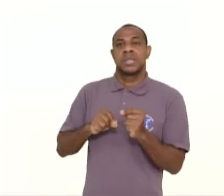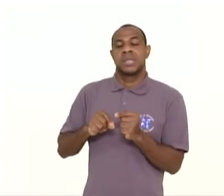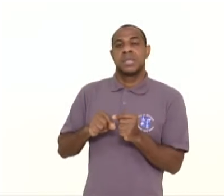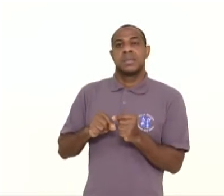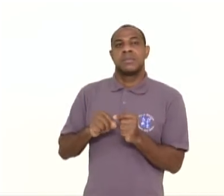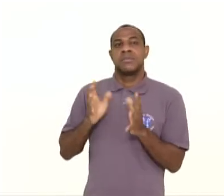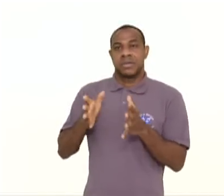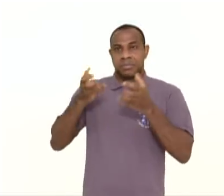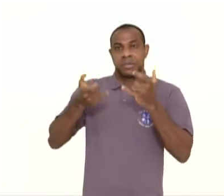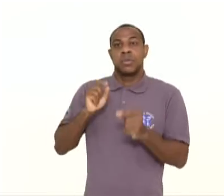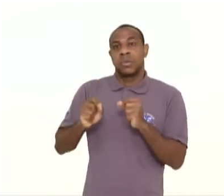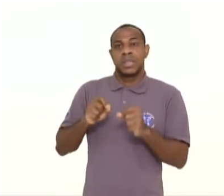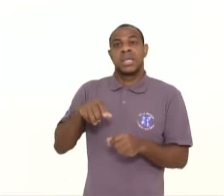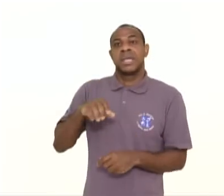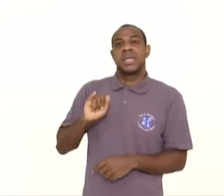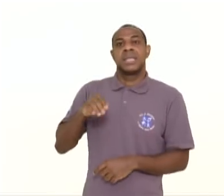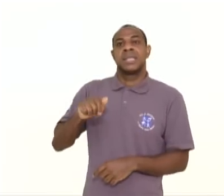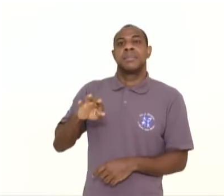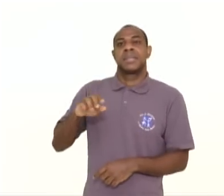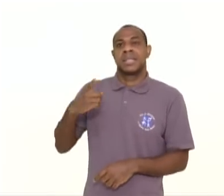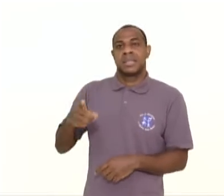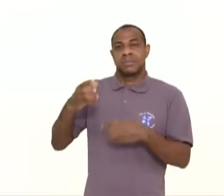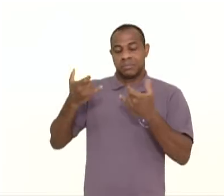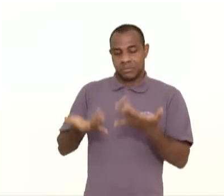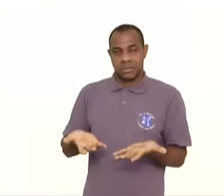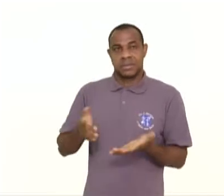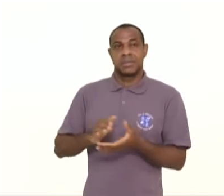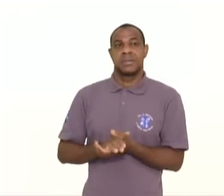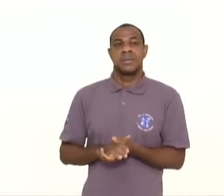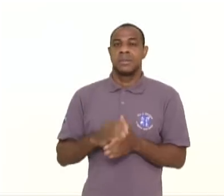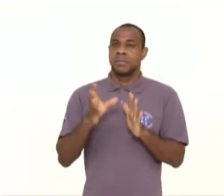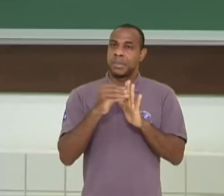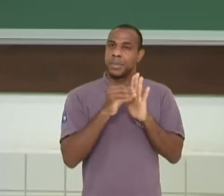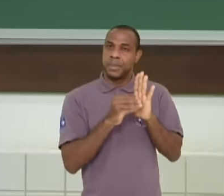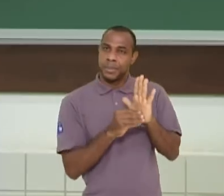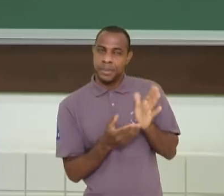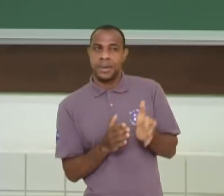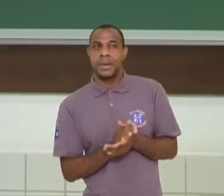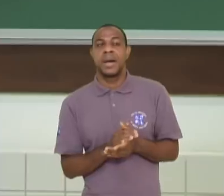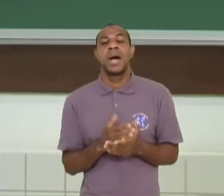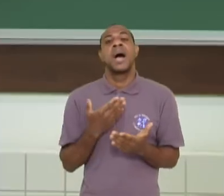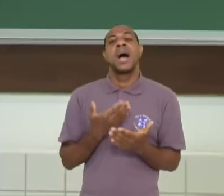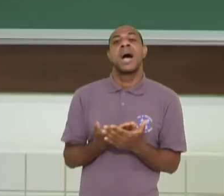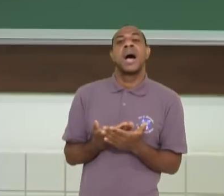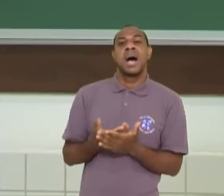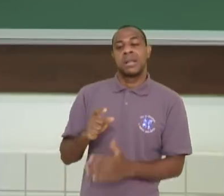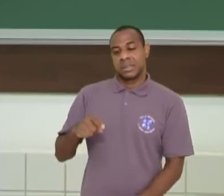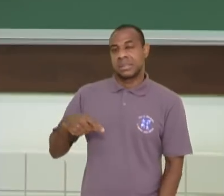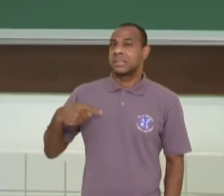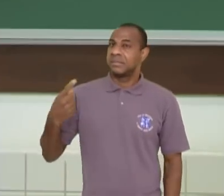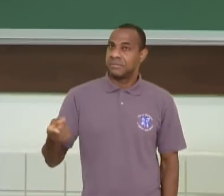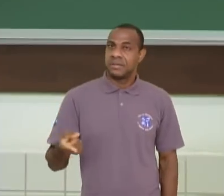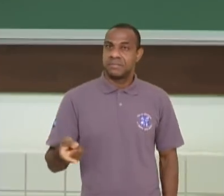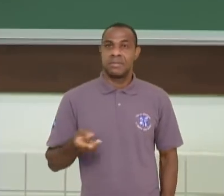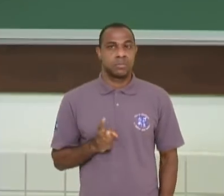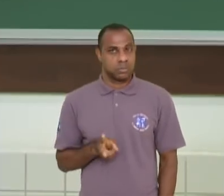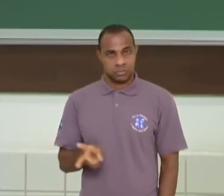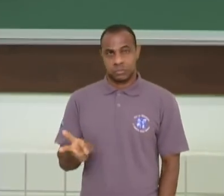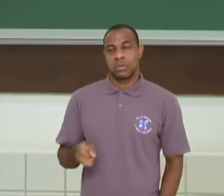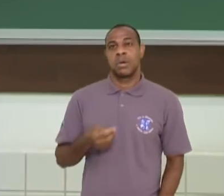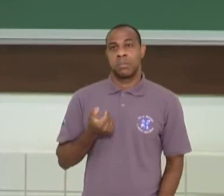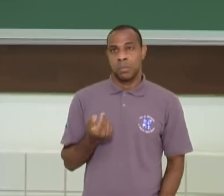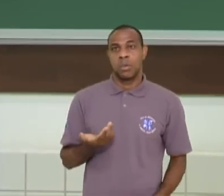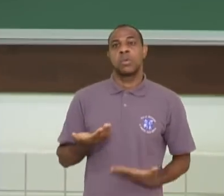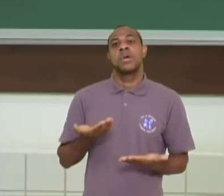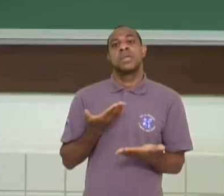continuamos a tratar esses assuntos, né? Da imitação, da dramaturgia, né? Jogos que são utilizados tanto